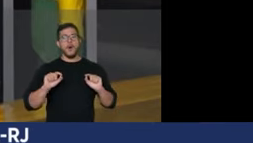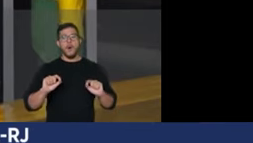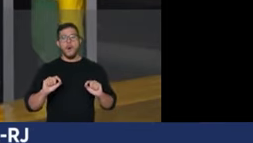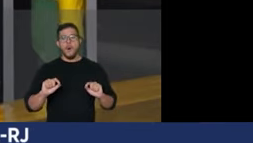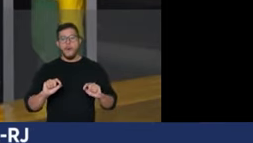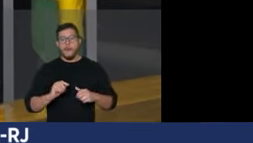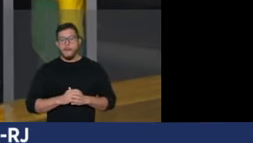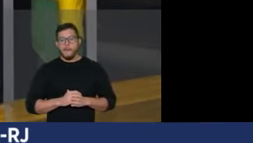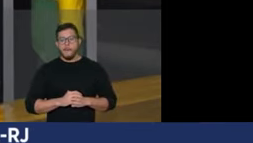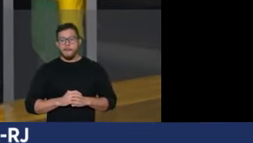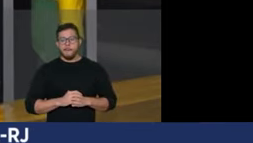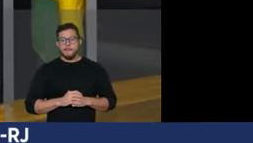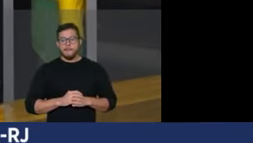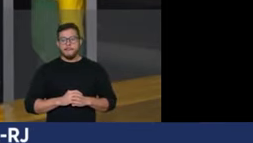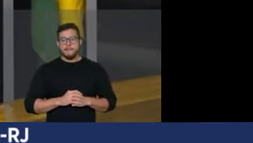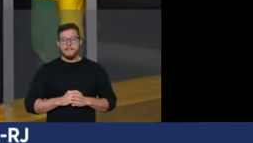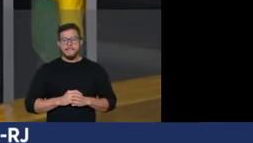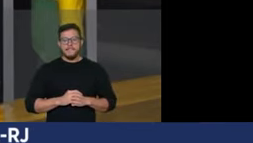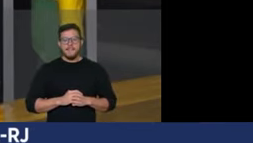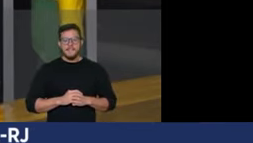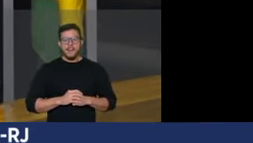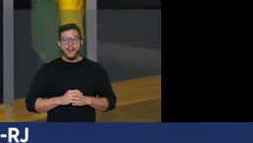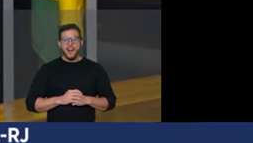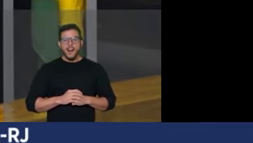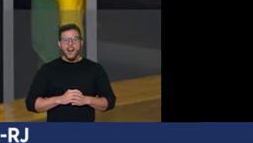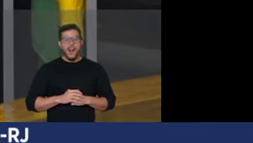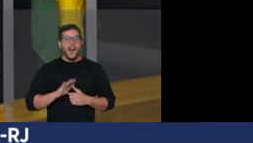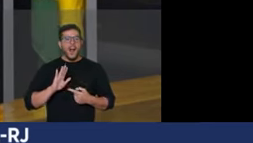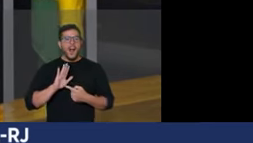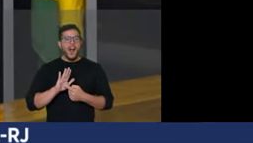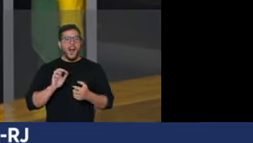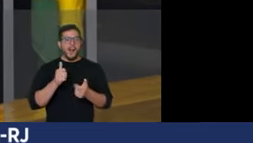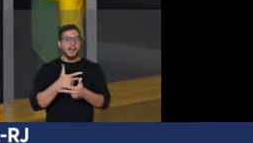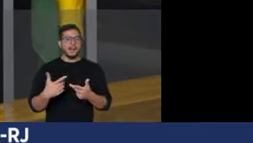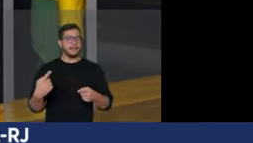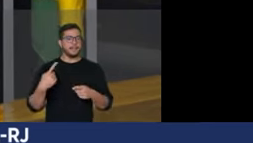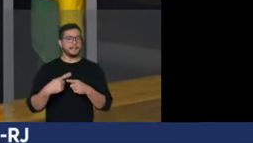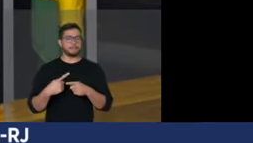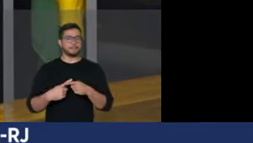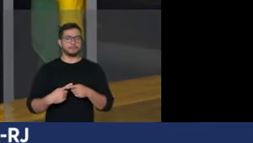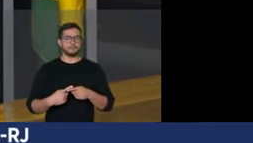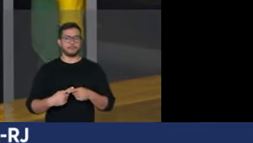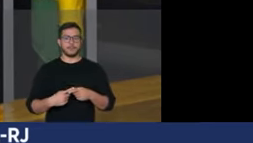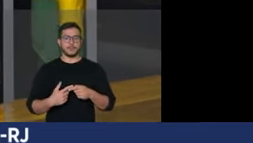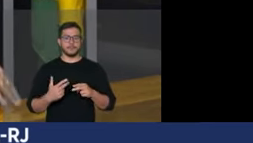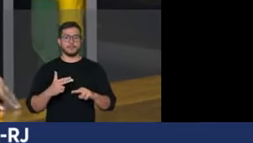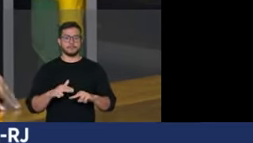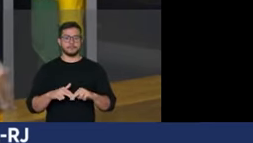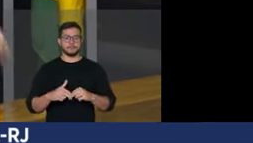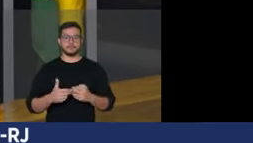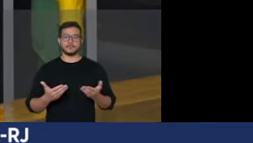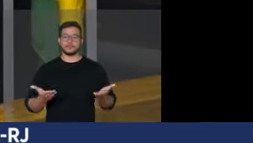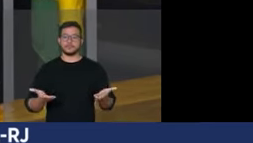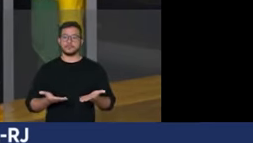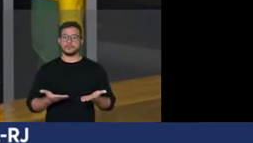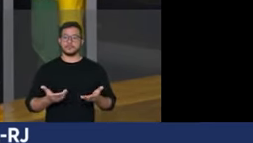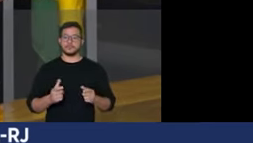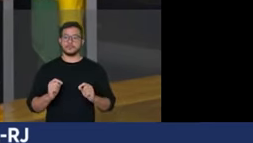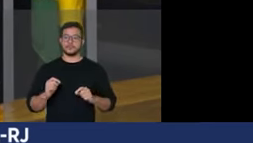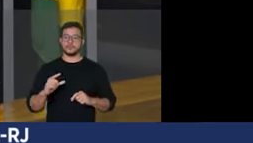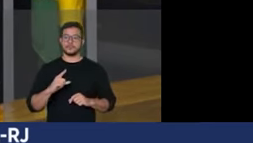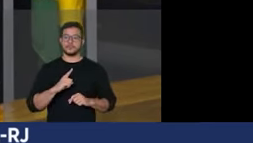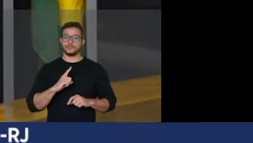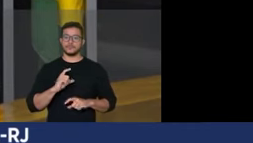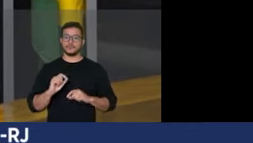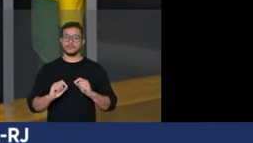que o fazem? Porque nós vivemos um momento em que há um levante do Fórum de São Paulo, que muitos dizem